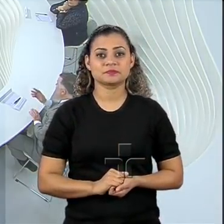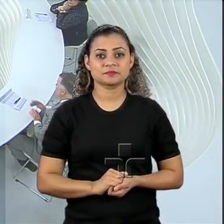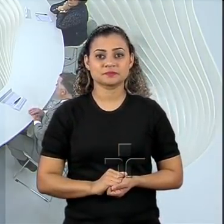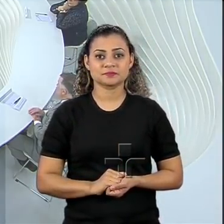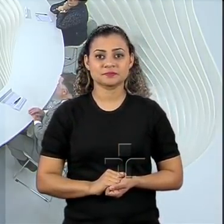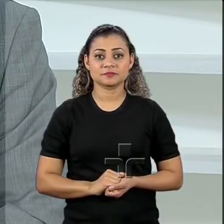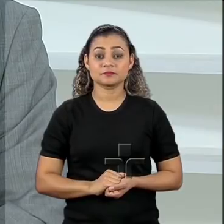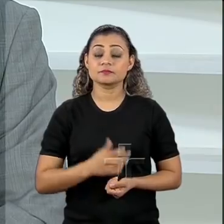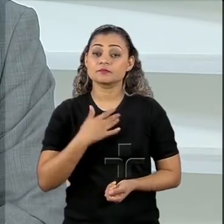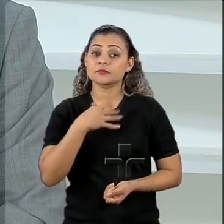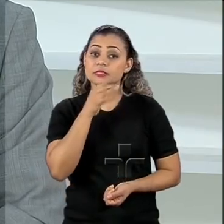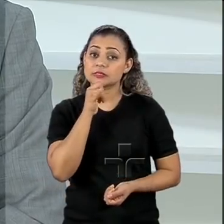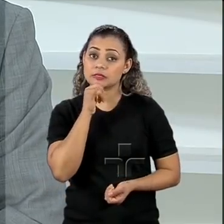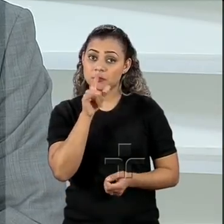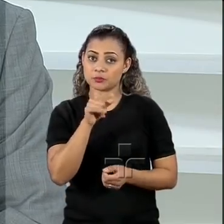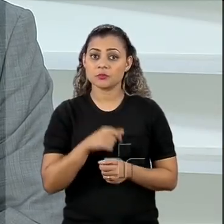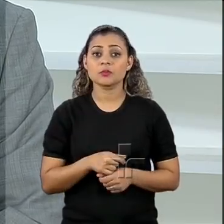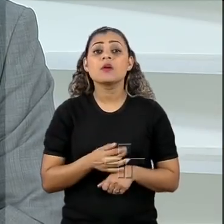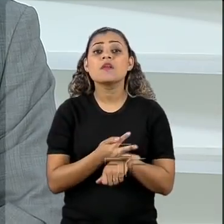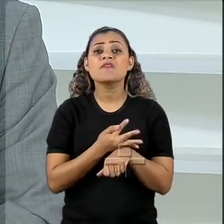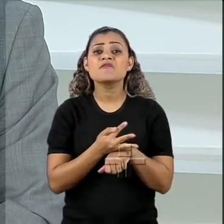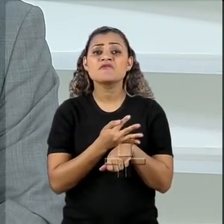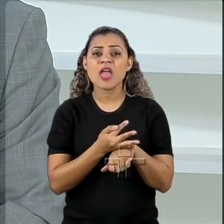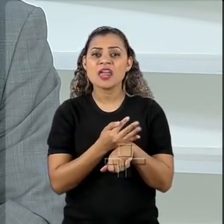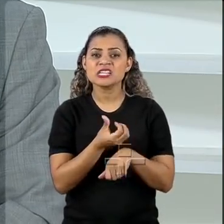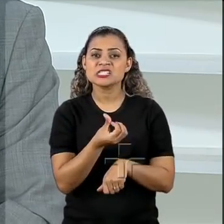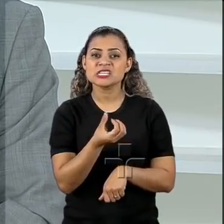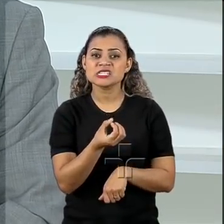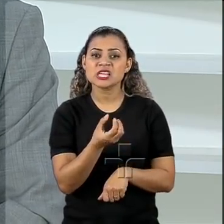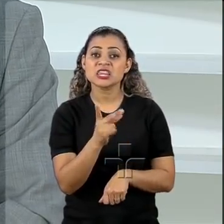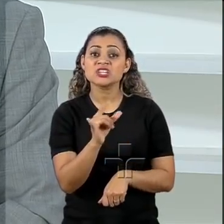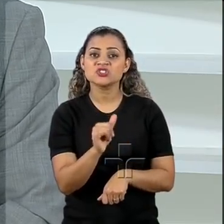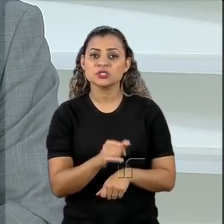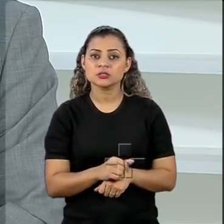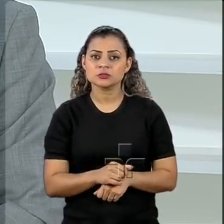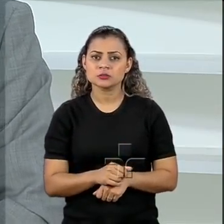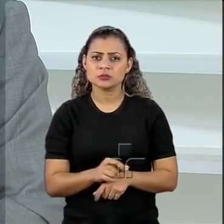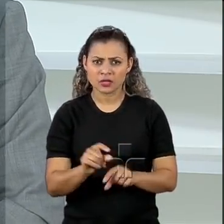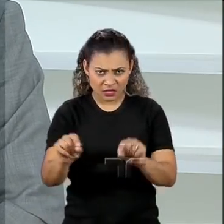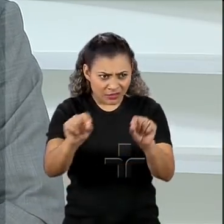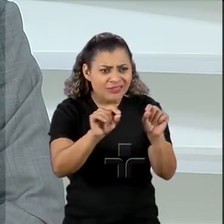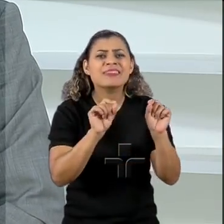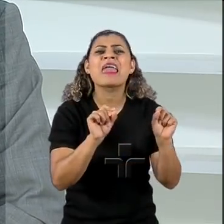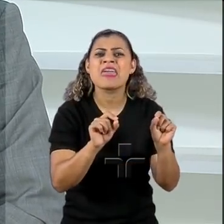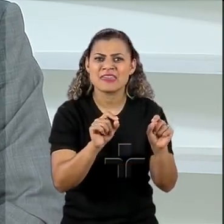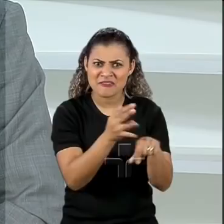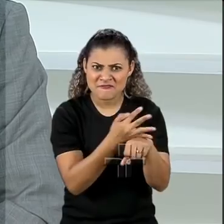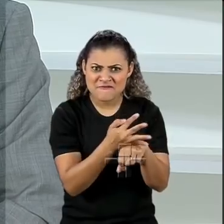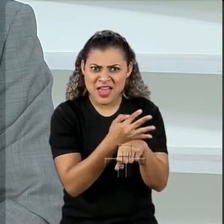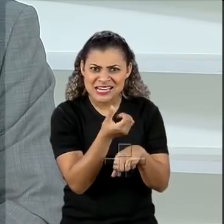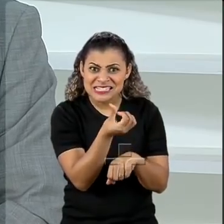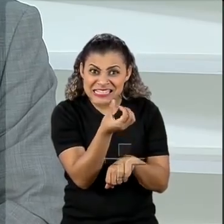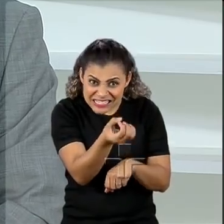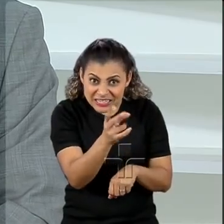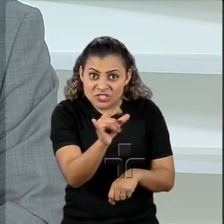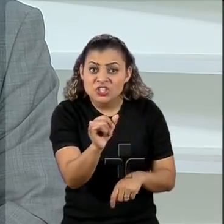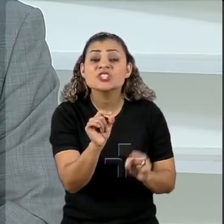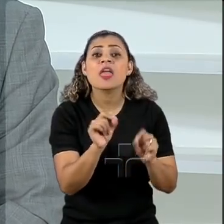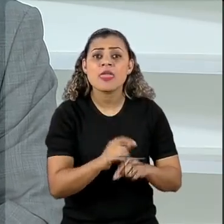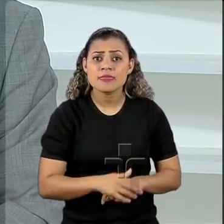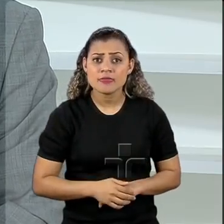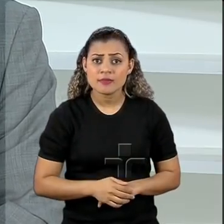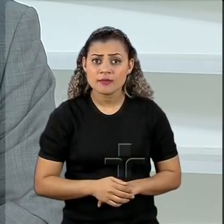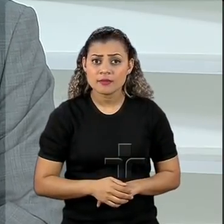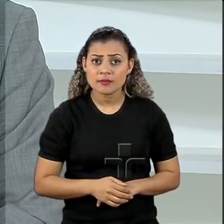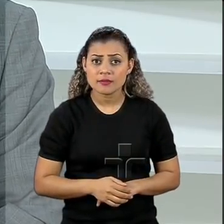ia dar um exemplo. Férias 60 dias. Não há quem tire férias 60 dias dentro do Exatamente. Ele se torna